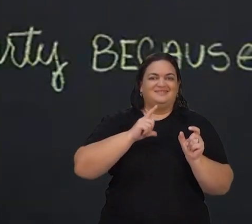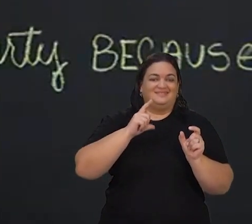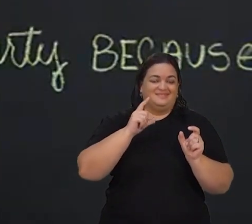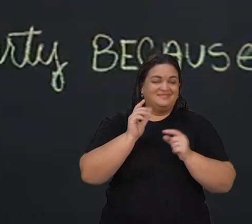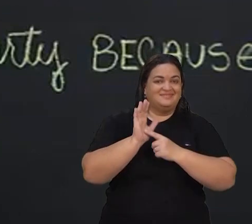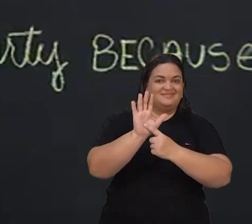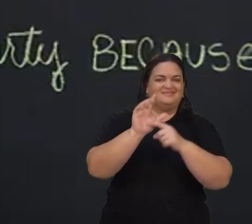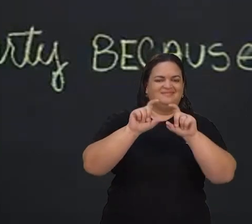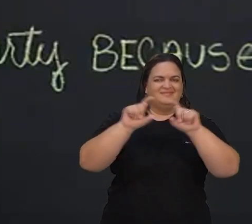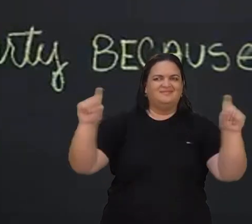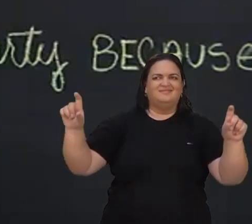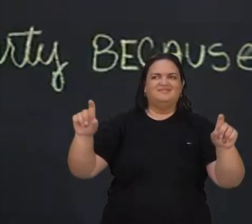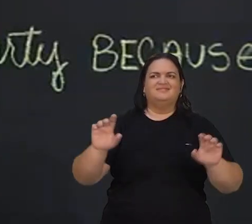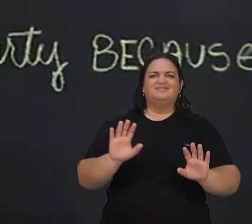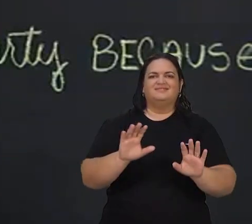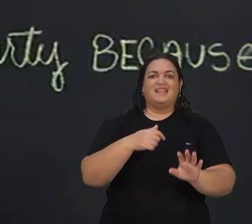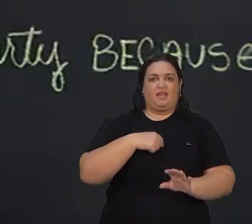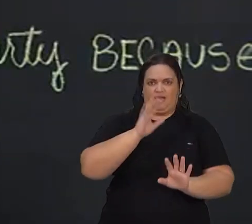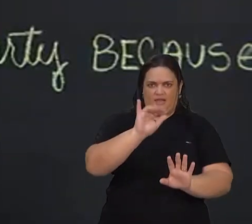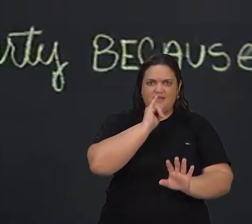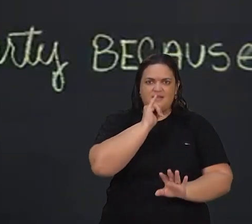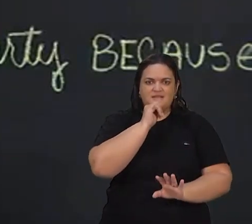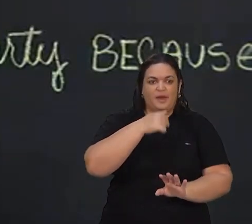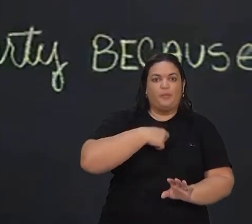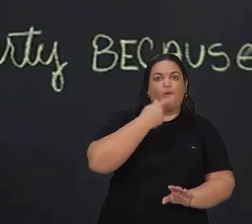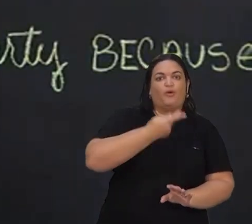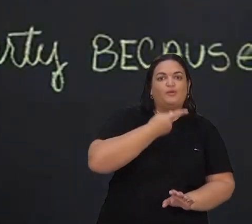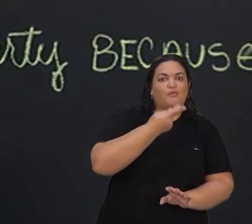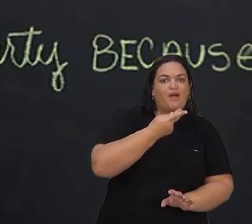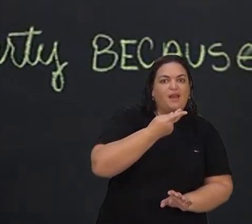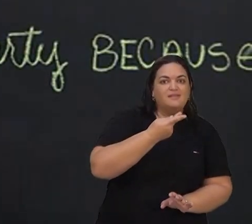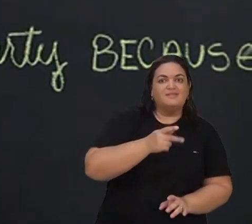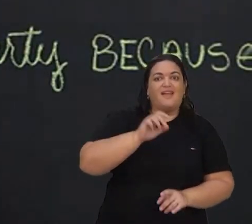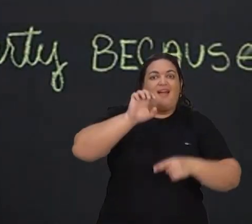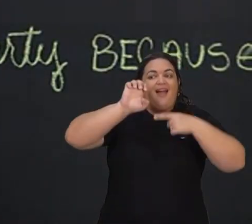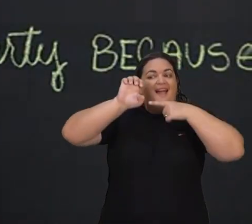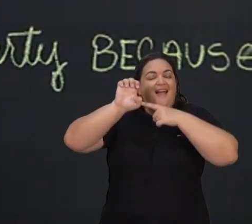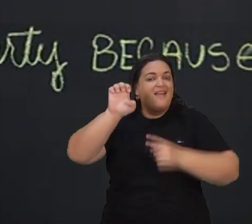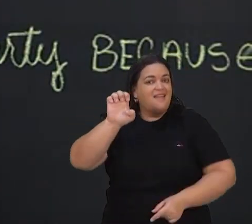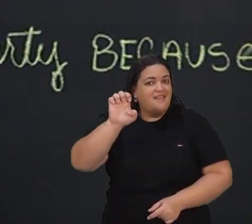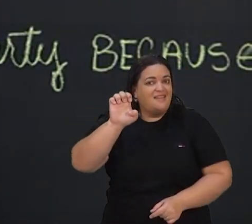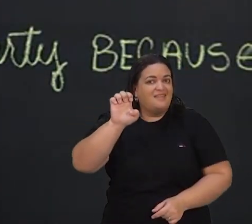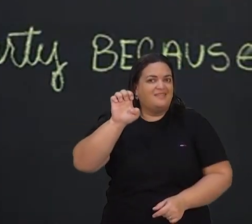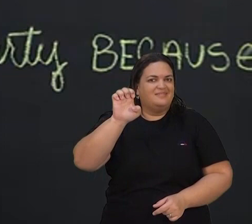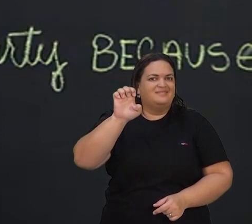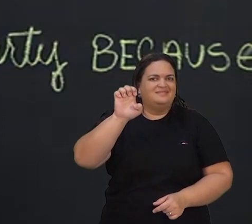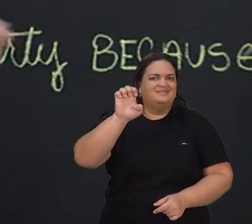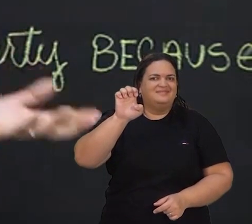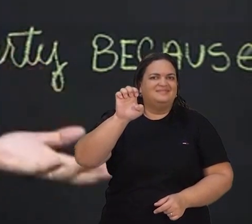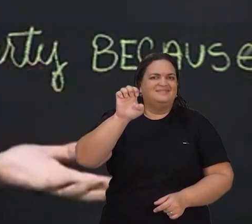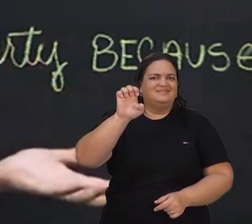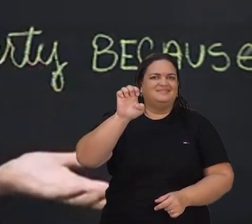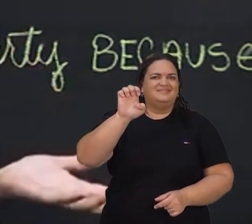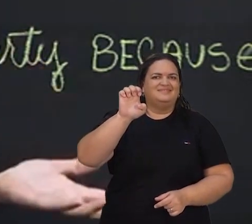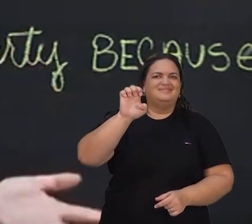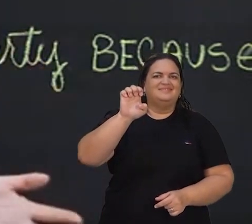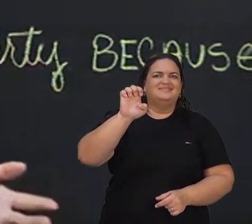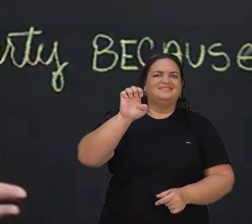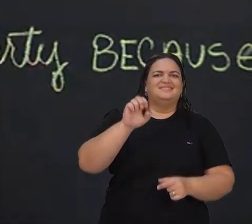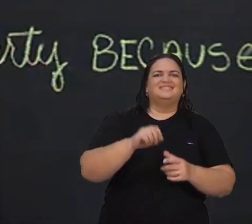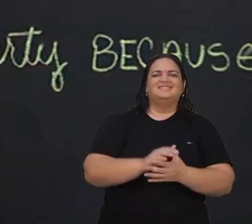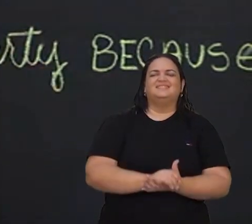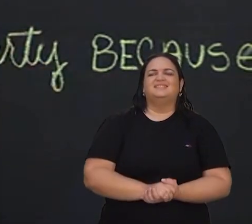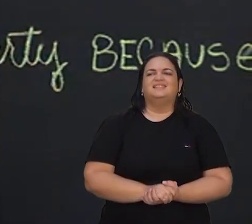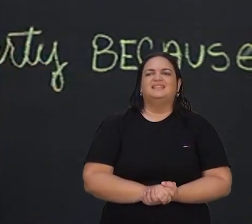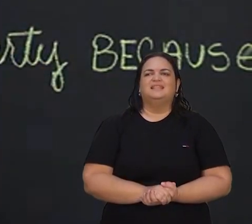aqui com vocês e estou usando um conector em português, ó, eu estou conectando o que eu estou dizendo com o que eu vou dizer